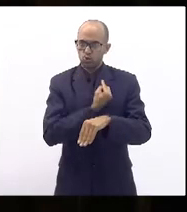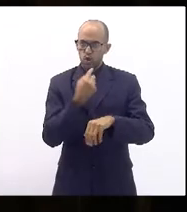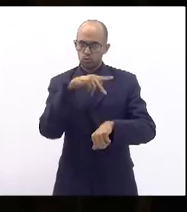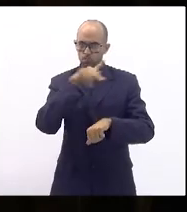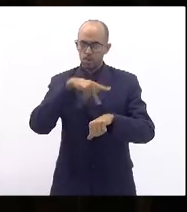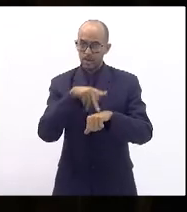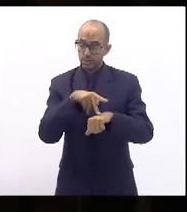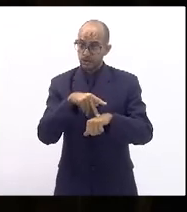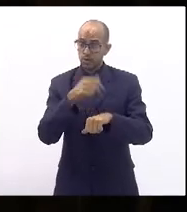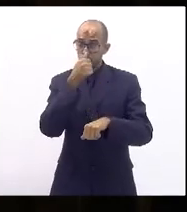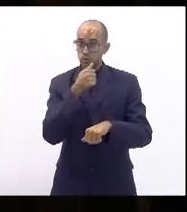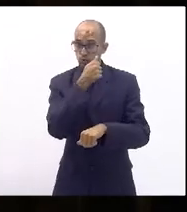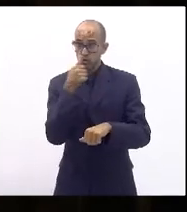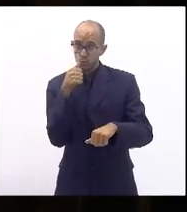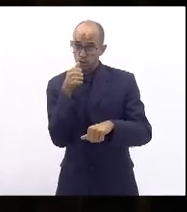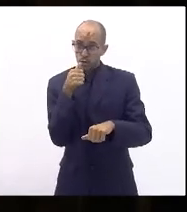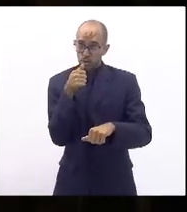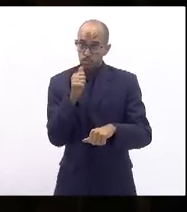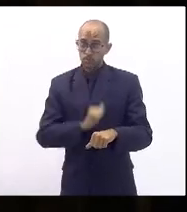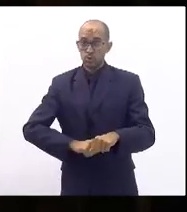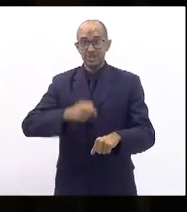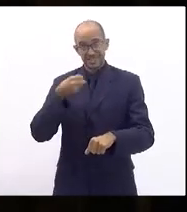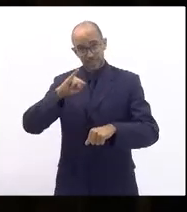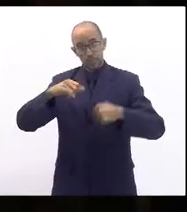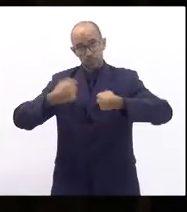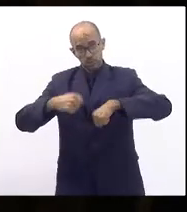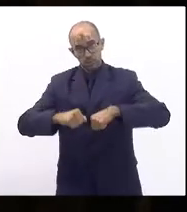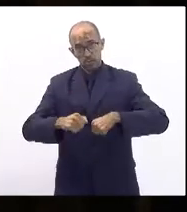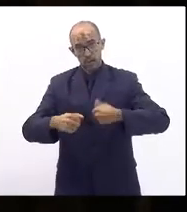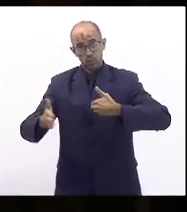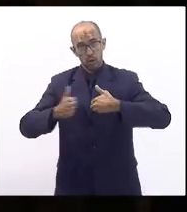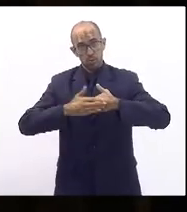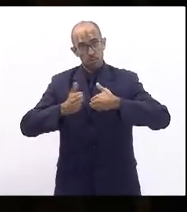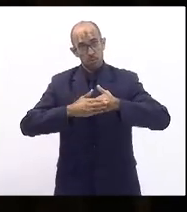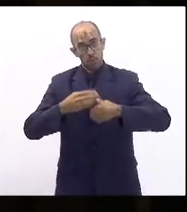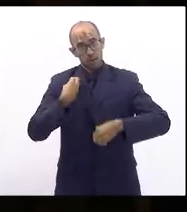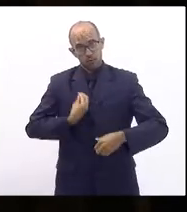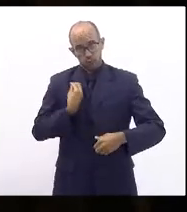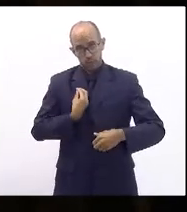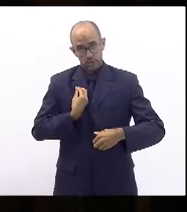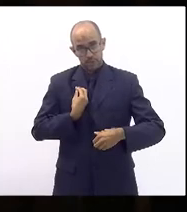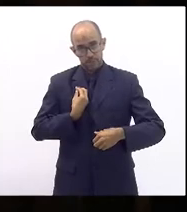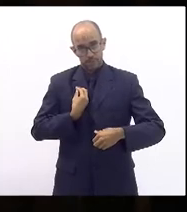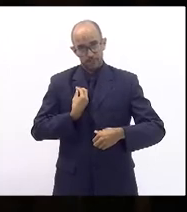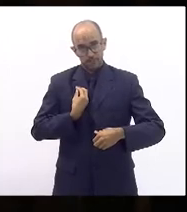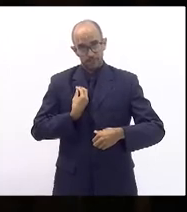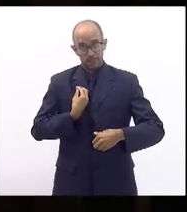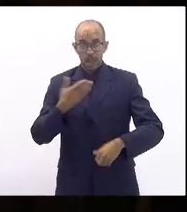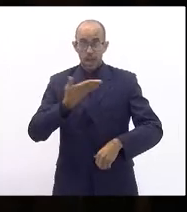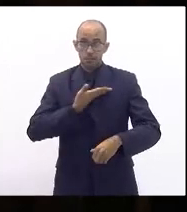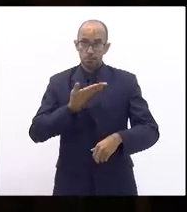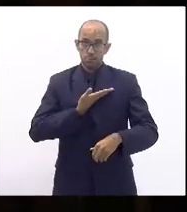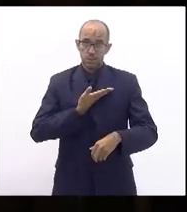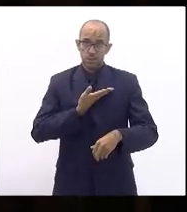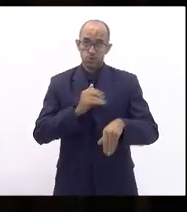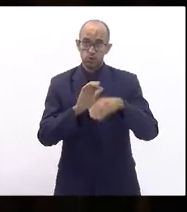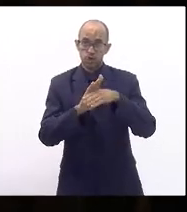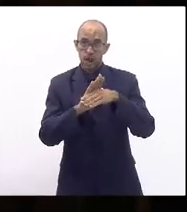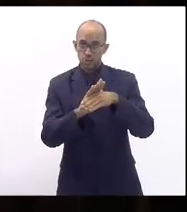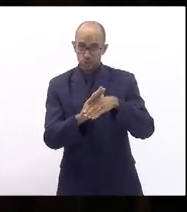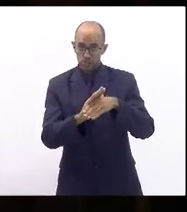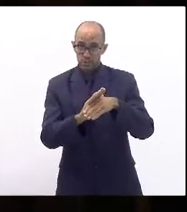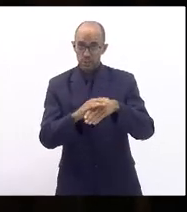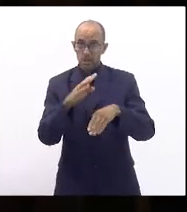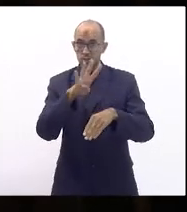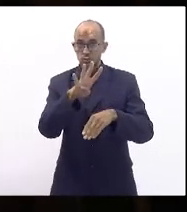juramos defender com sacrifício da própria vida prezados discípulos de Caxias ao longo desses quase quatro séculos